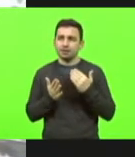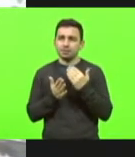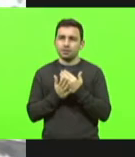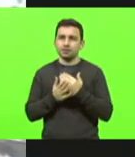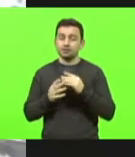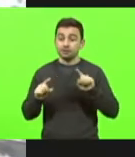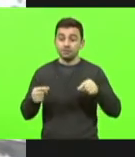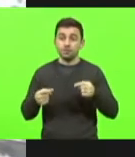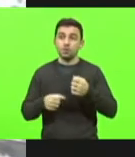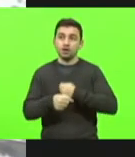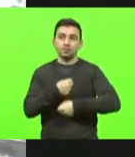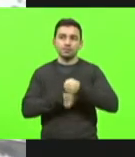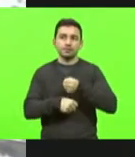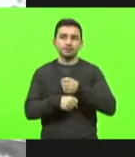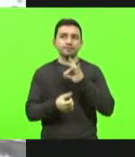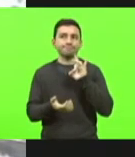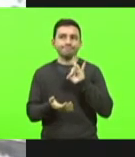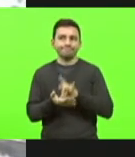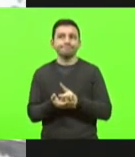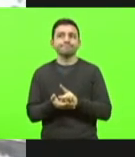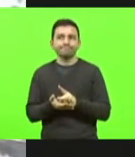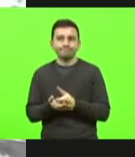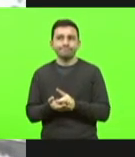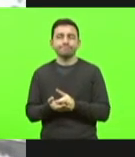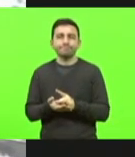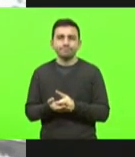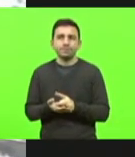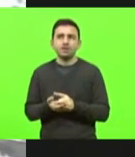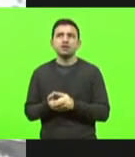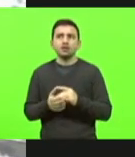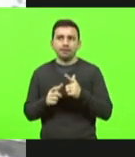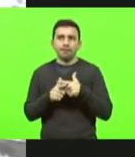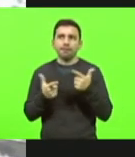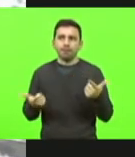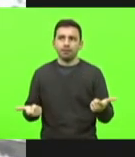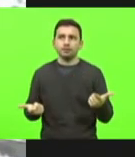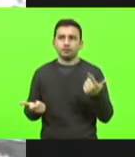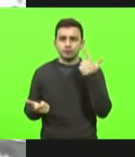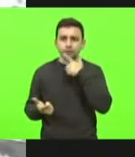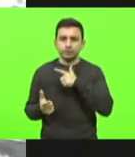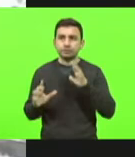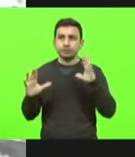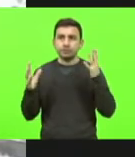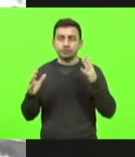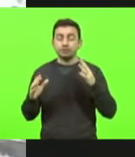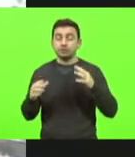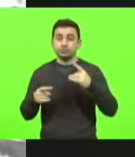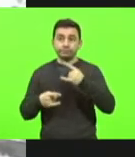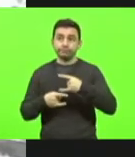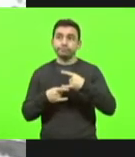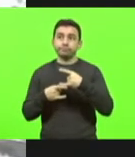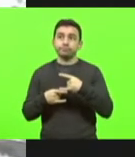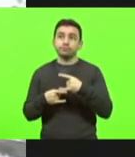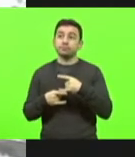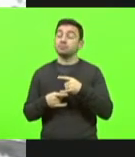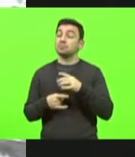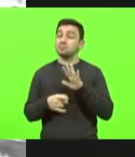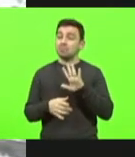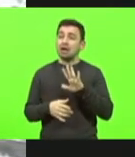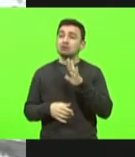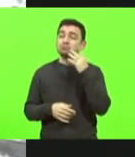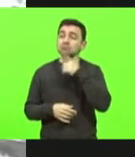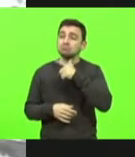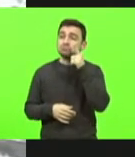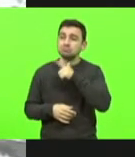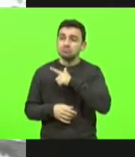ano passado realmente foi muito grande, né, de fazer esse evento virtual, mas deu muito certo e certamente